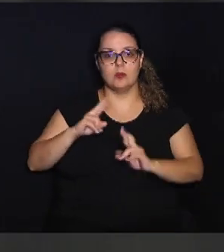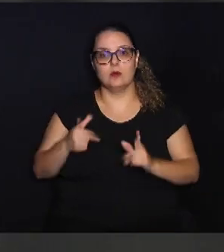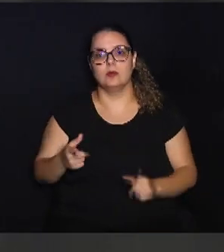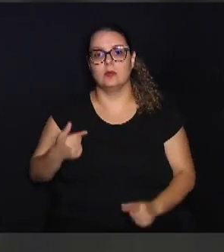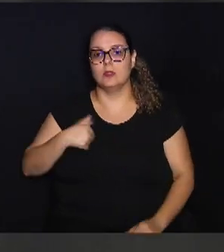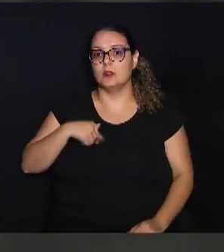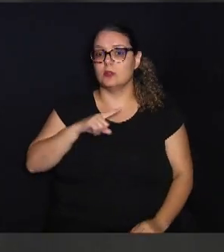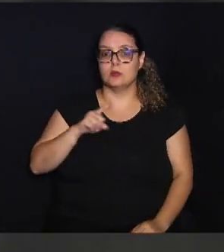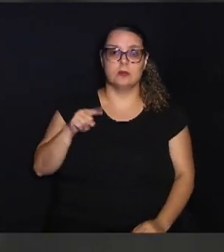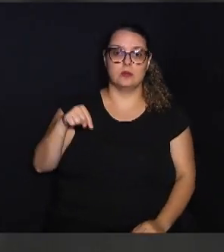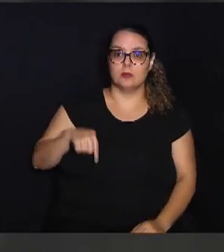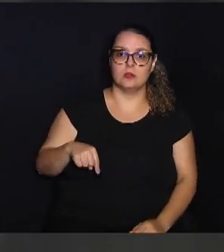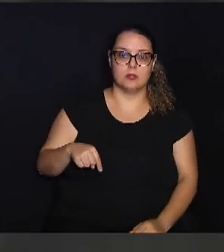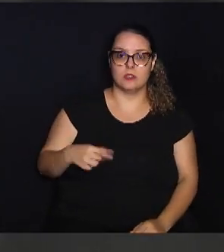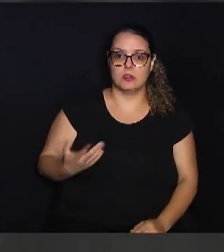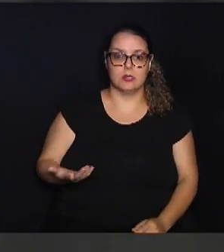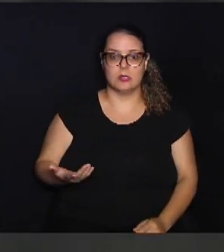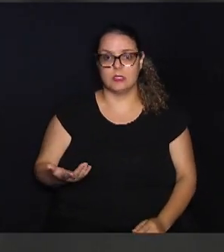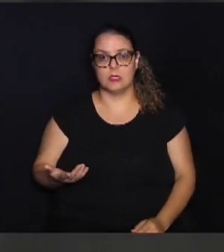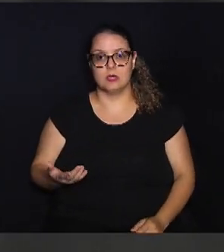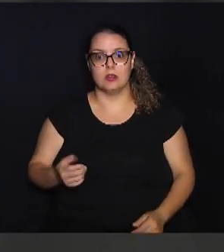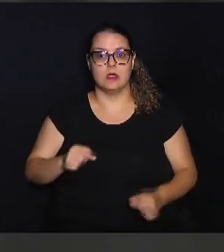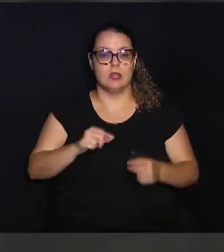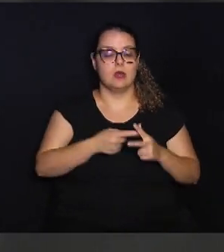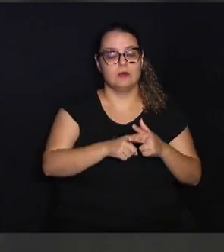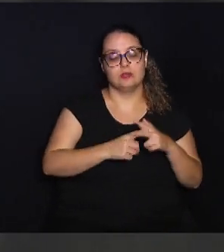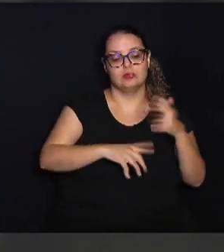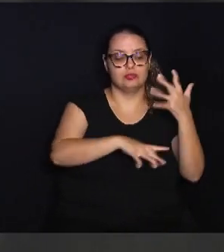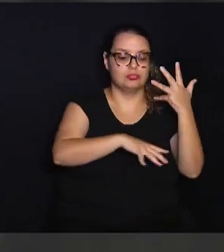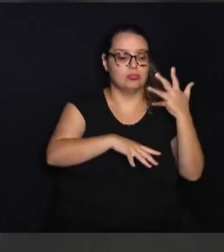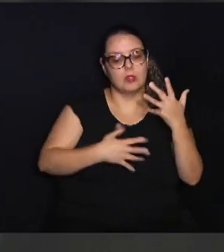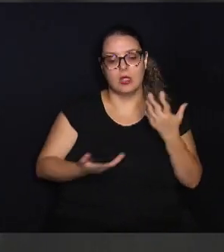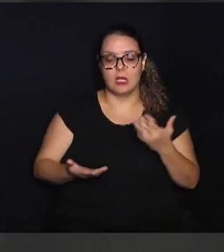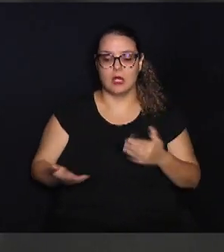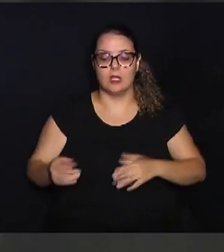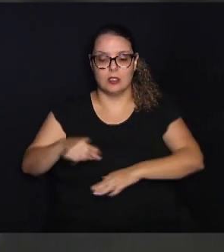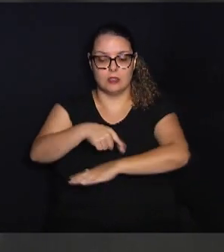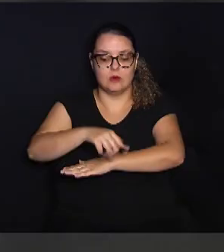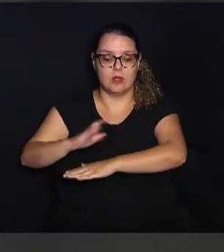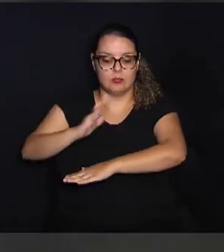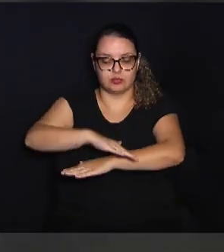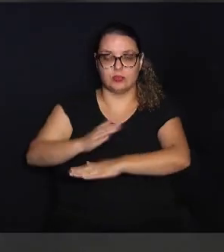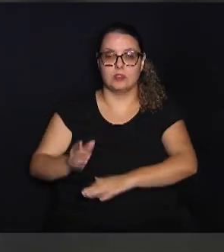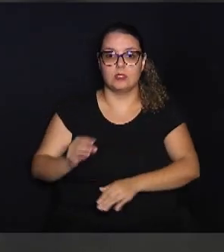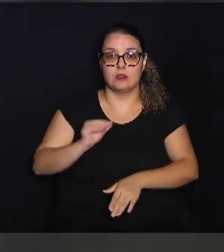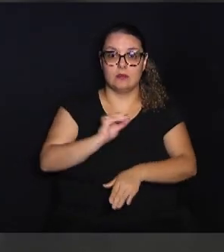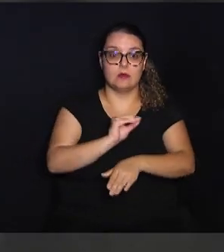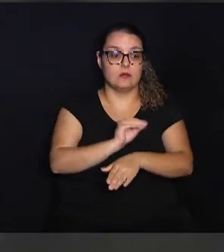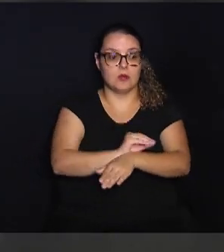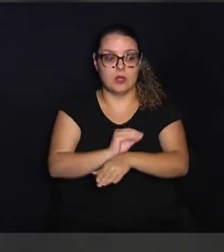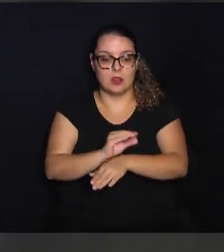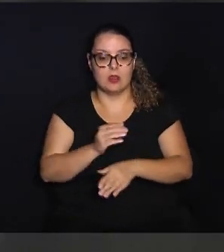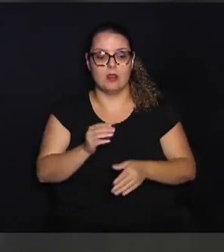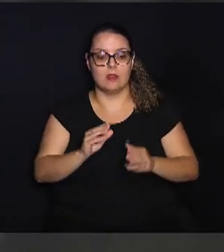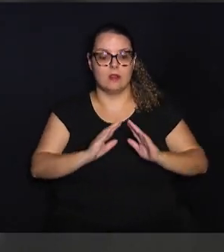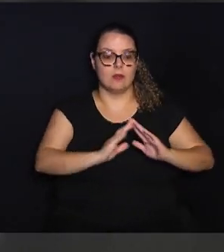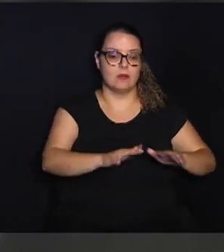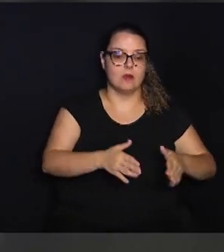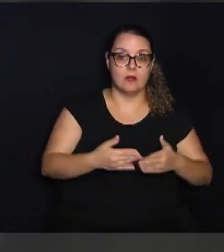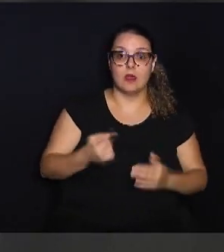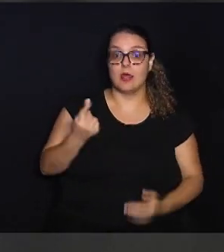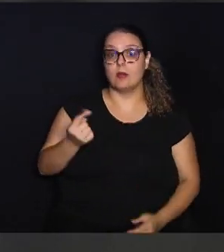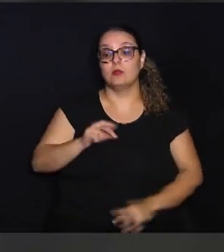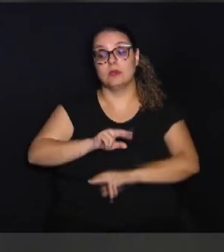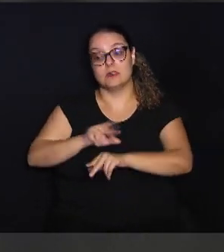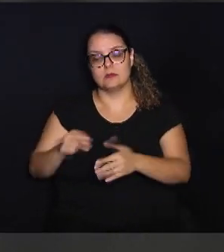aqui para tapar buraco e reformar pracinha, nem para ficar fazendo favor para as pessoas. Isso é uma das atribuições do